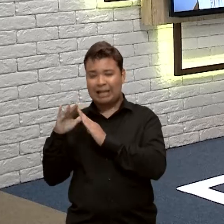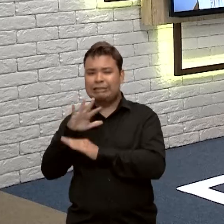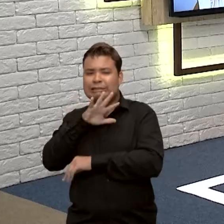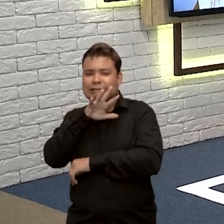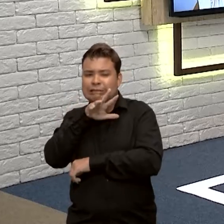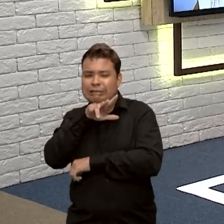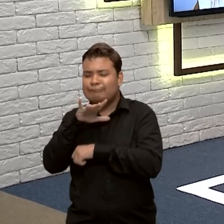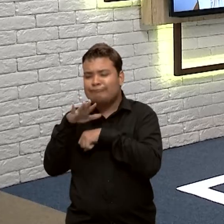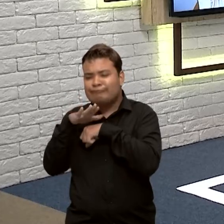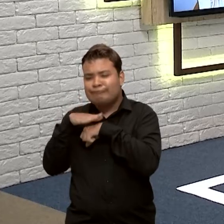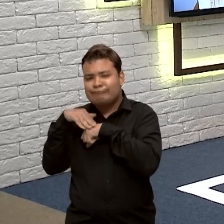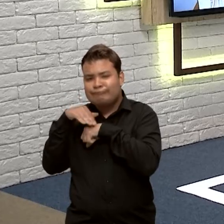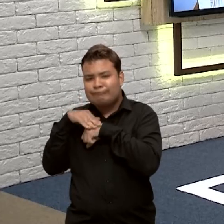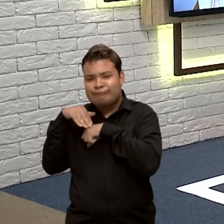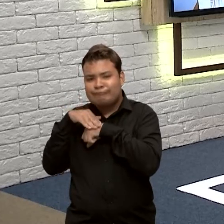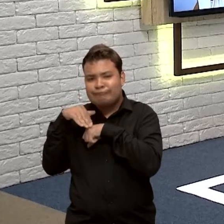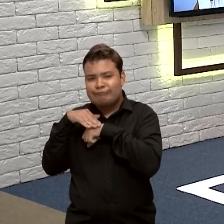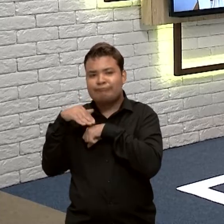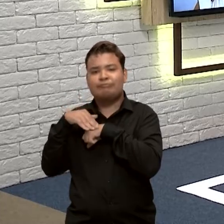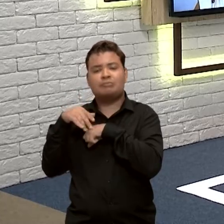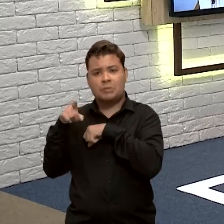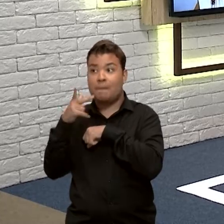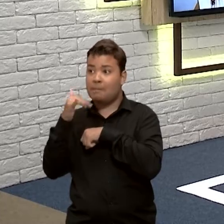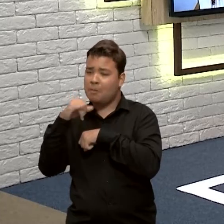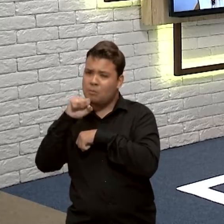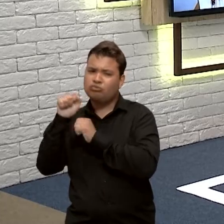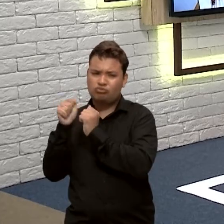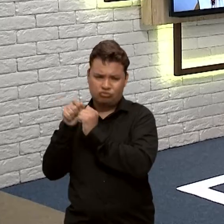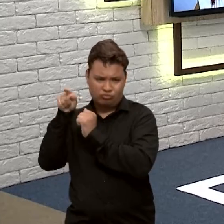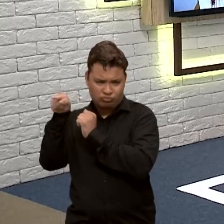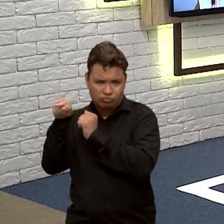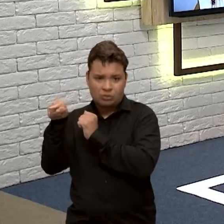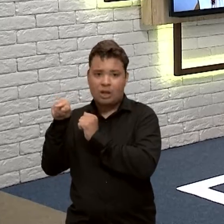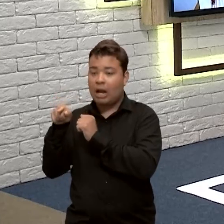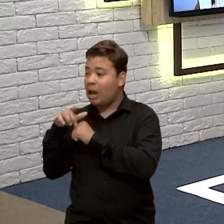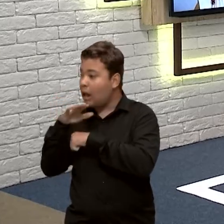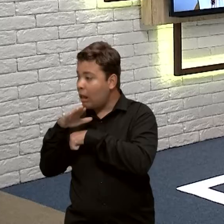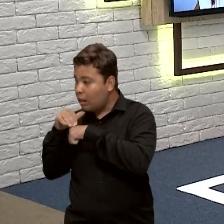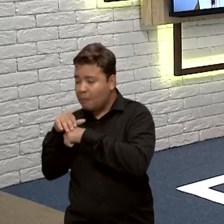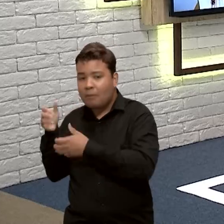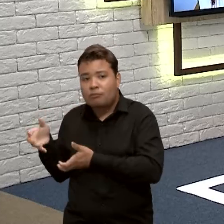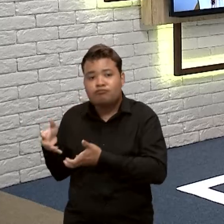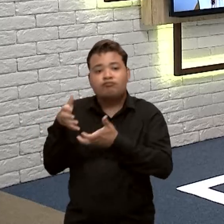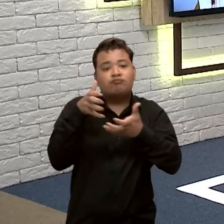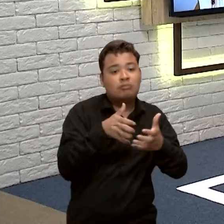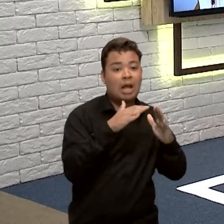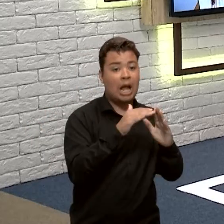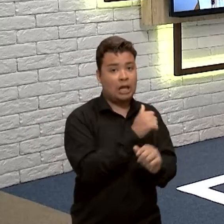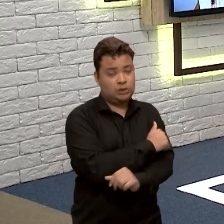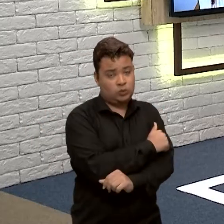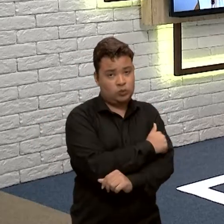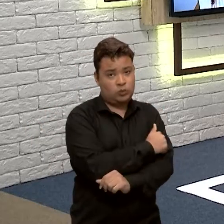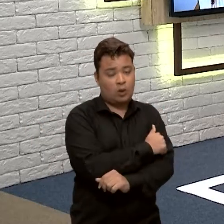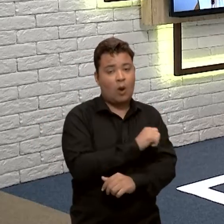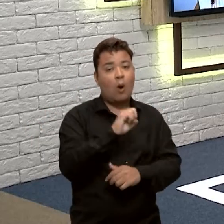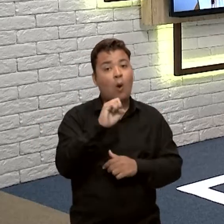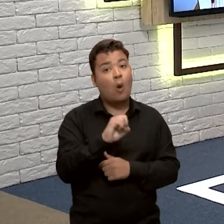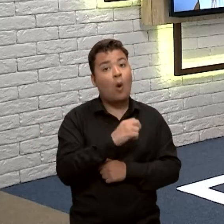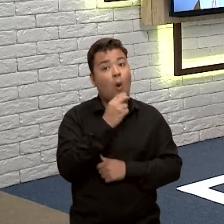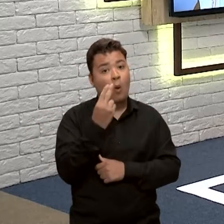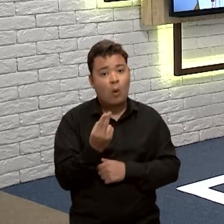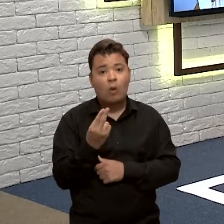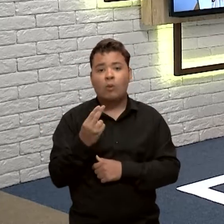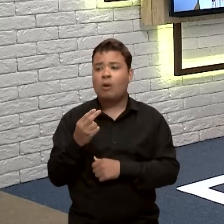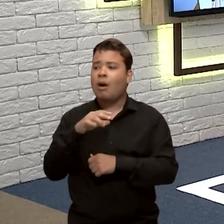estavam lá na casa onde eles moravam com pais responsáveis para a casa dos estudantes? Eles podem adotar outros animais? Como é que funciona? Qual